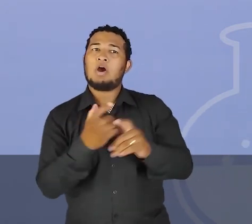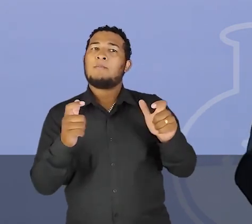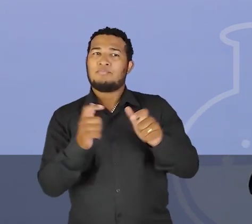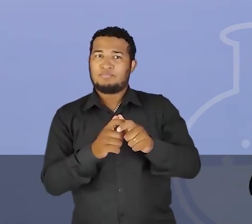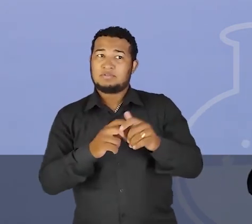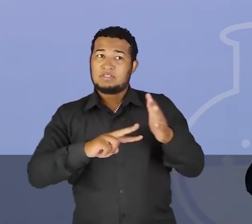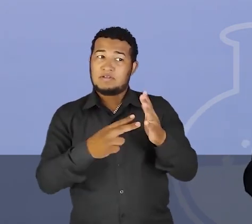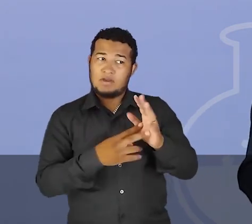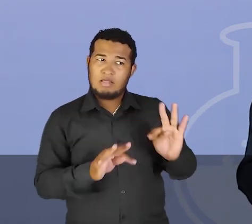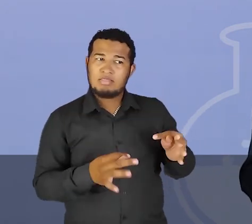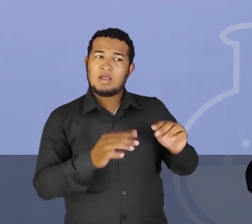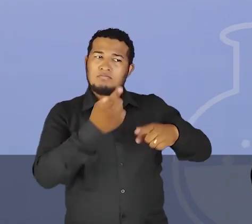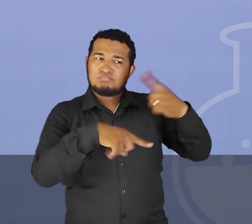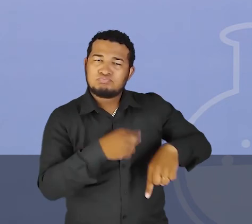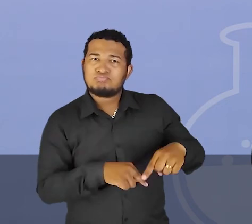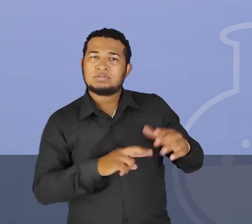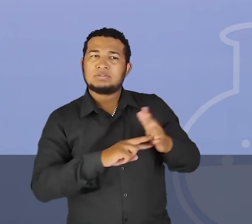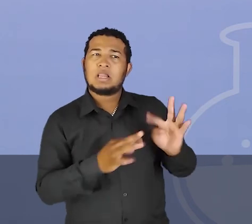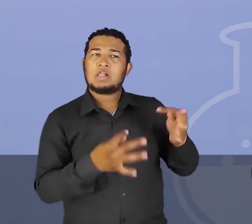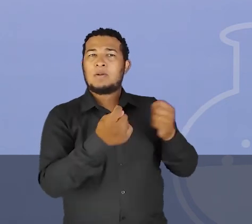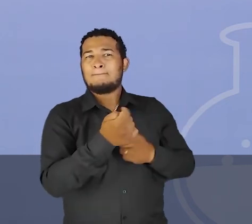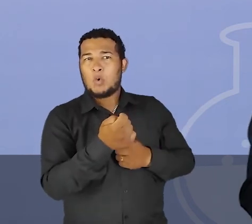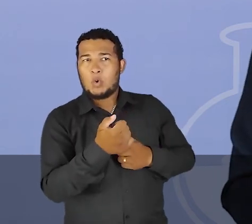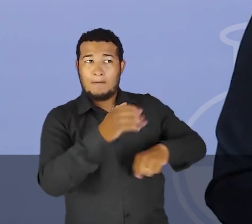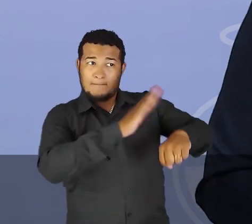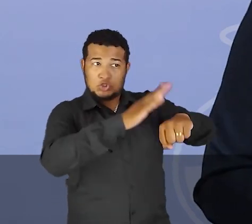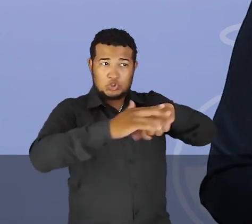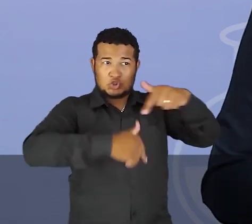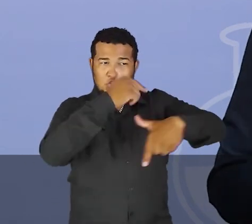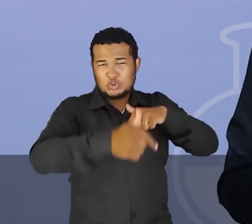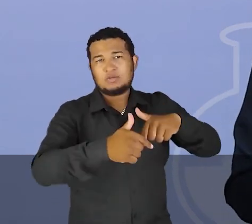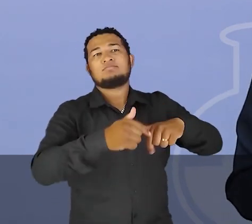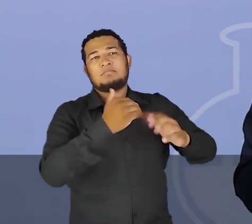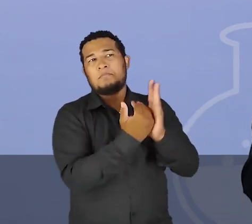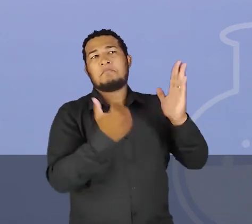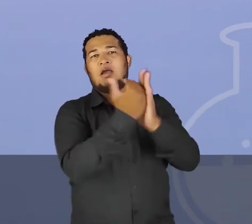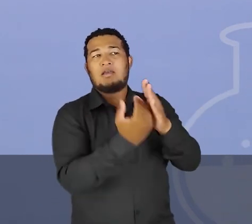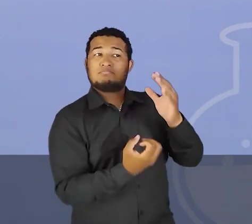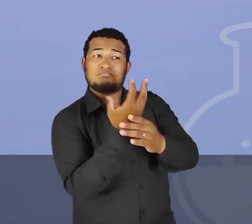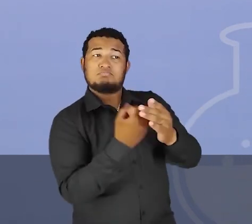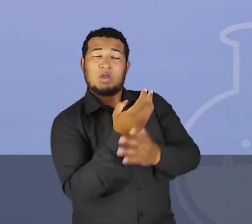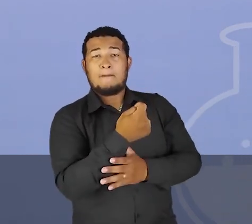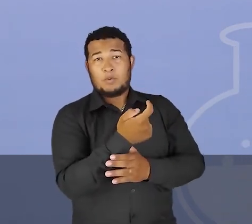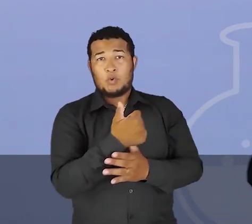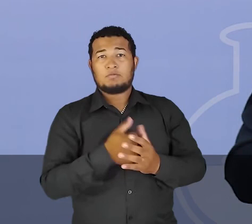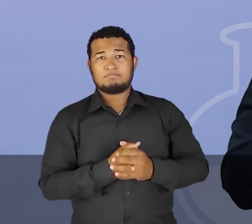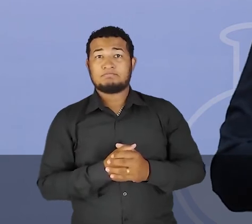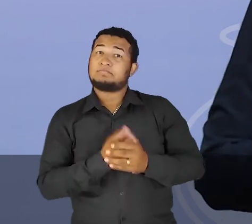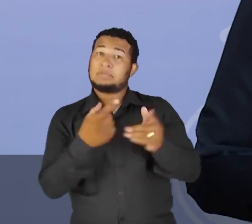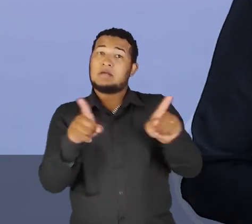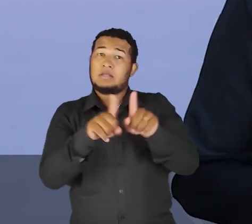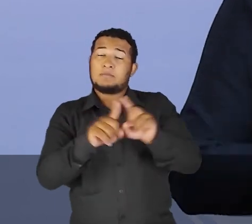têm menos tecnologia, usa mais mão de obra e geralmente tem uma menor produção. Bom, em relação aos países,